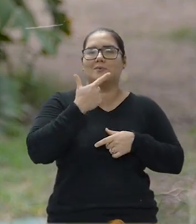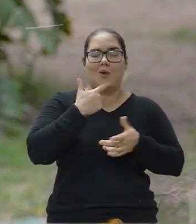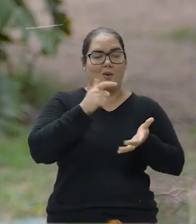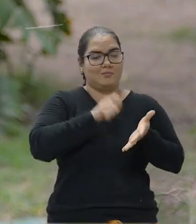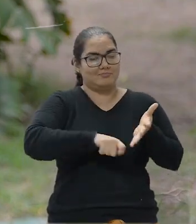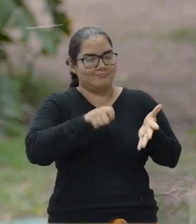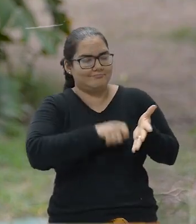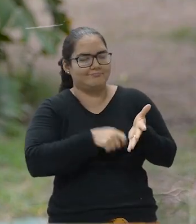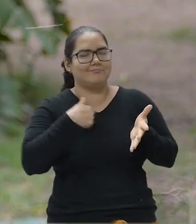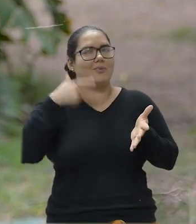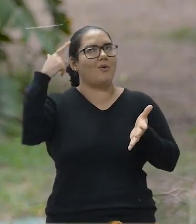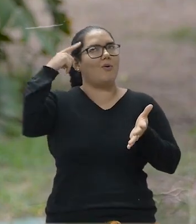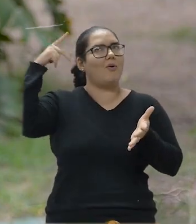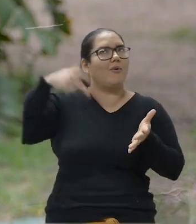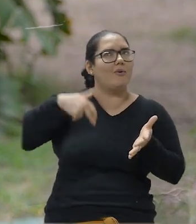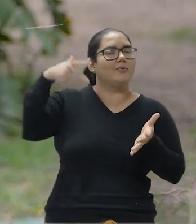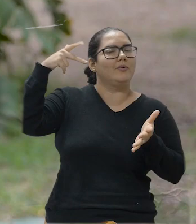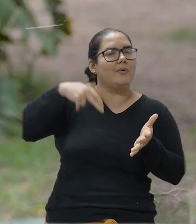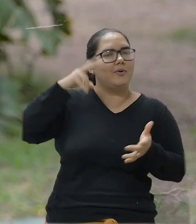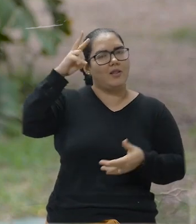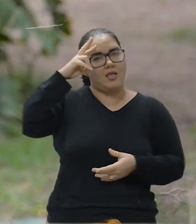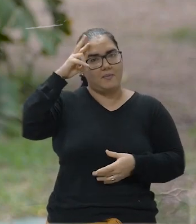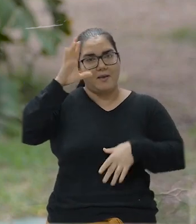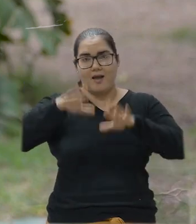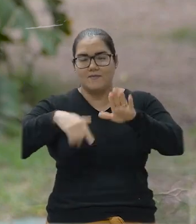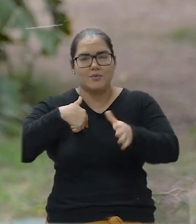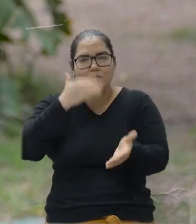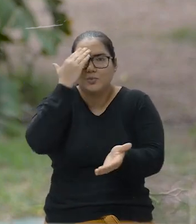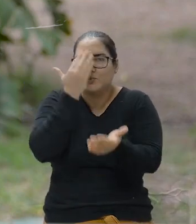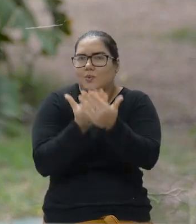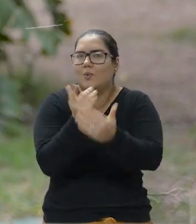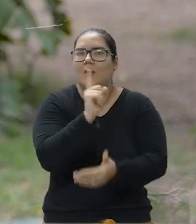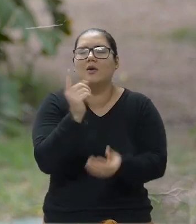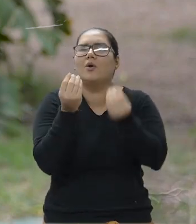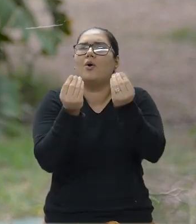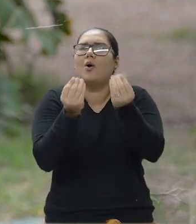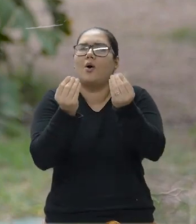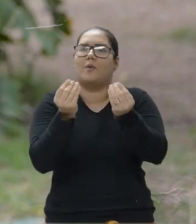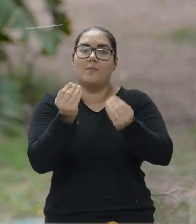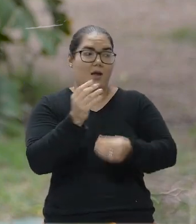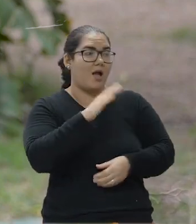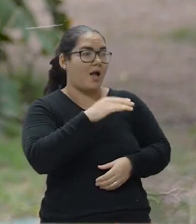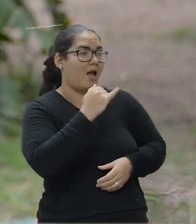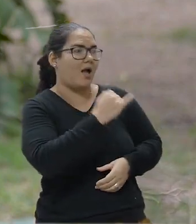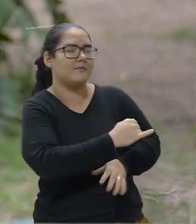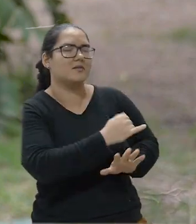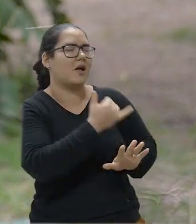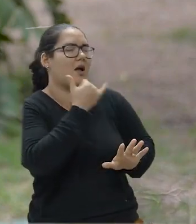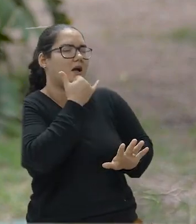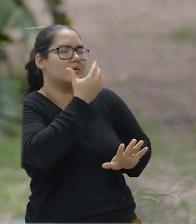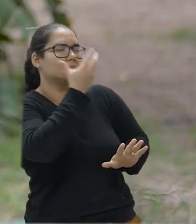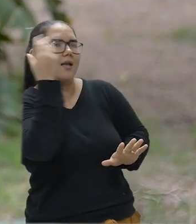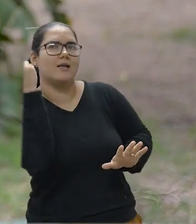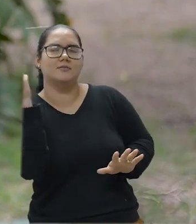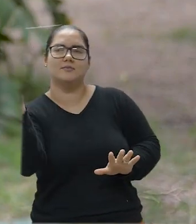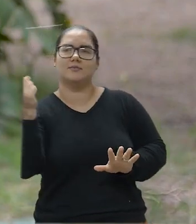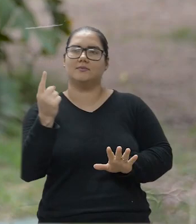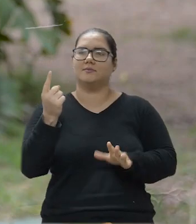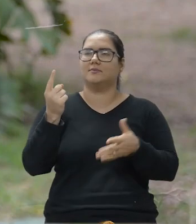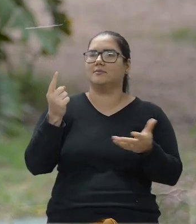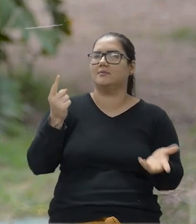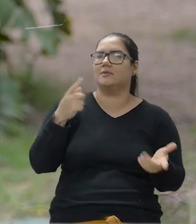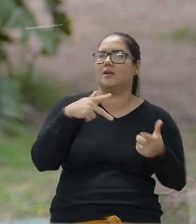para cada lembrança de interrupção. Às vezes, inacreditável, como dizer que tinha uma coisa para me dizer, mas